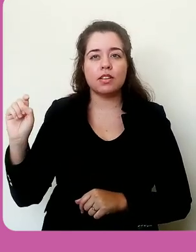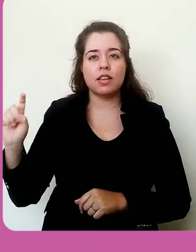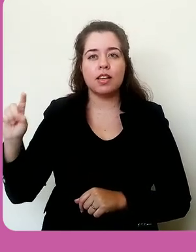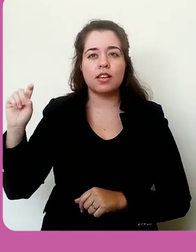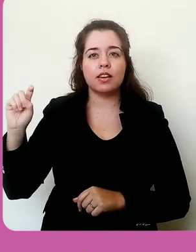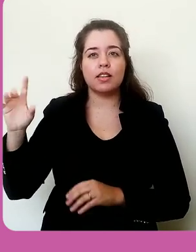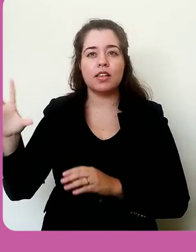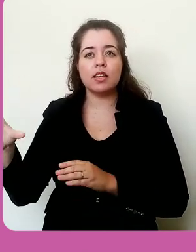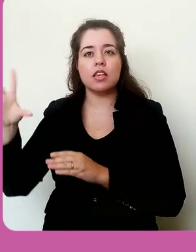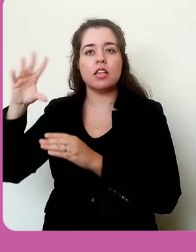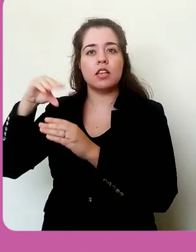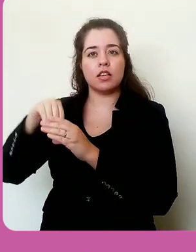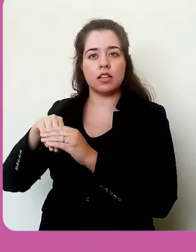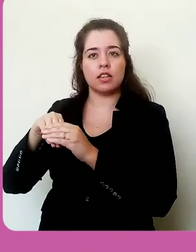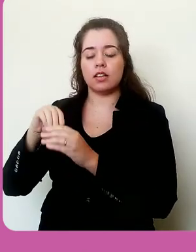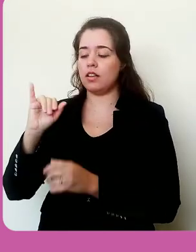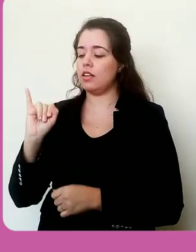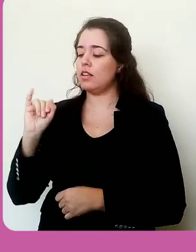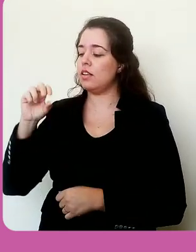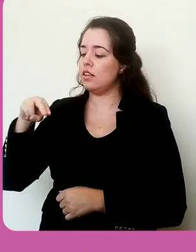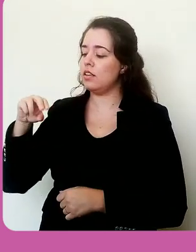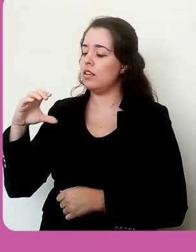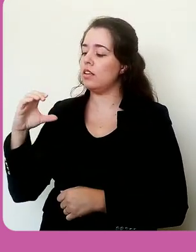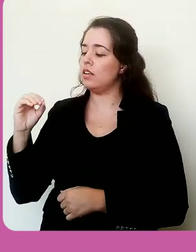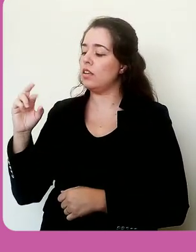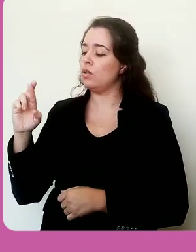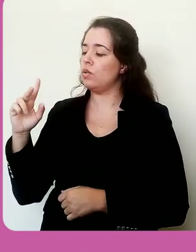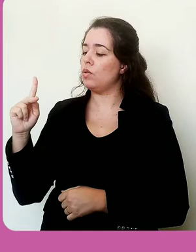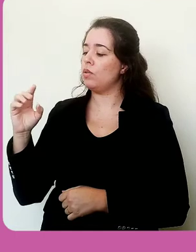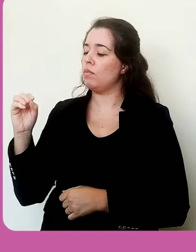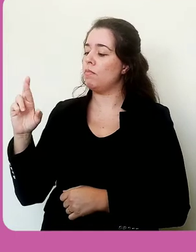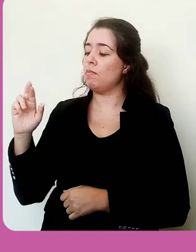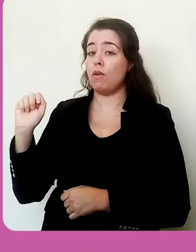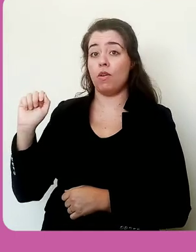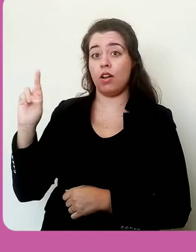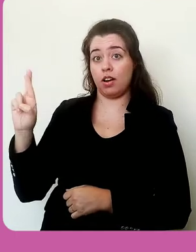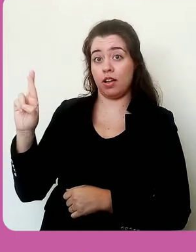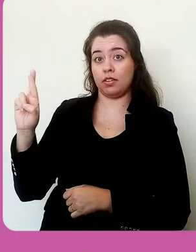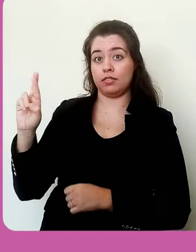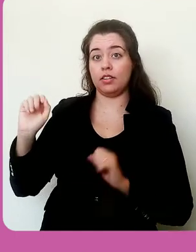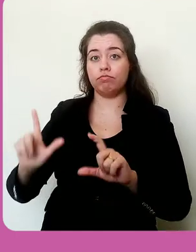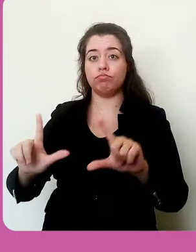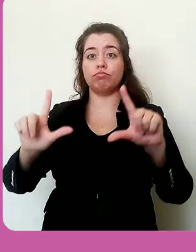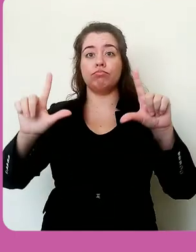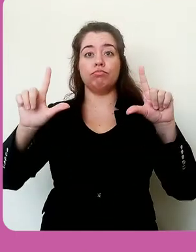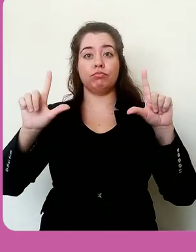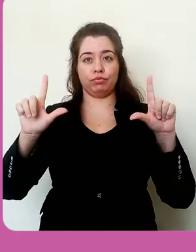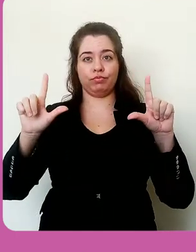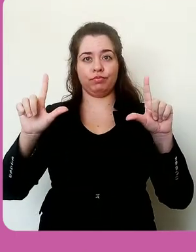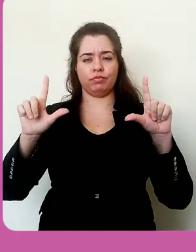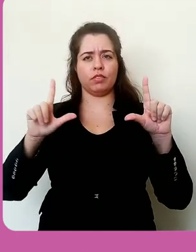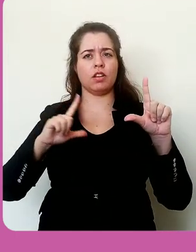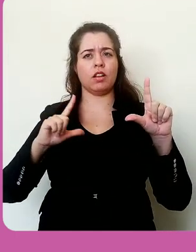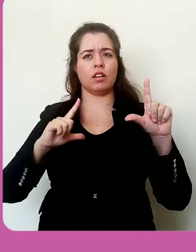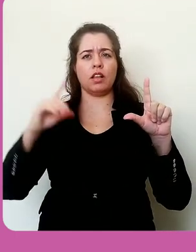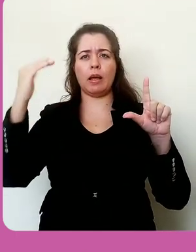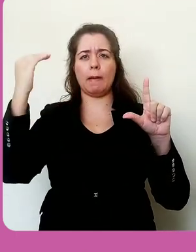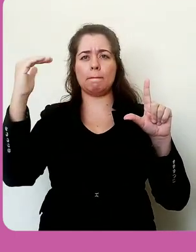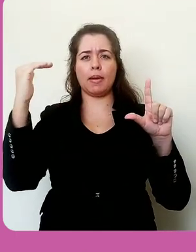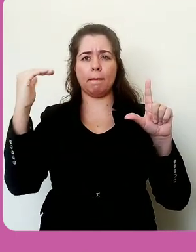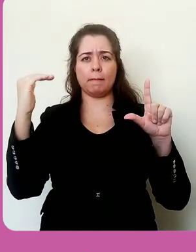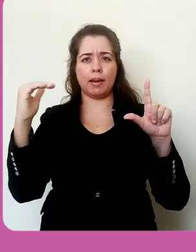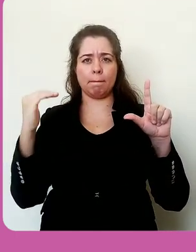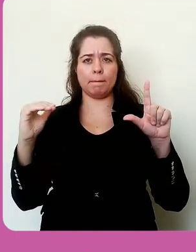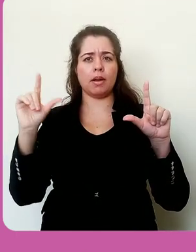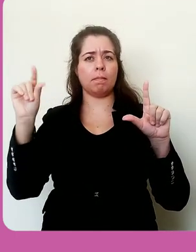Vai aparecer esta janelinha. Você tem algumas opções que você pode selecionar, né? Como marcar de